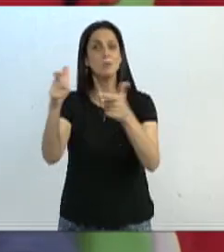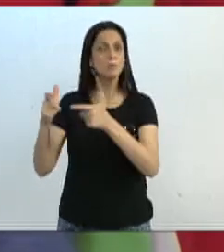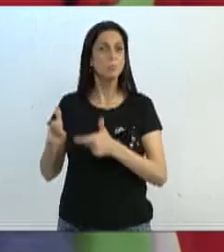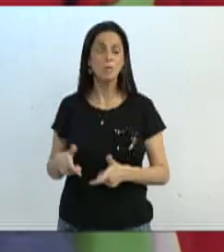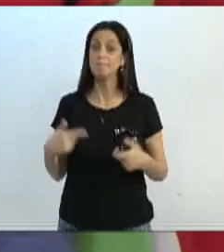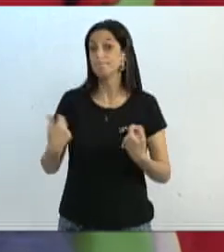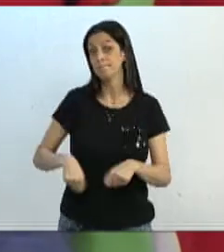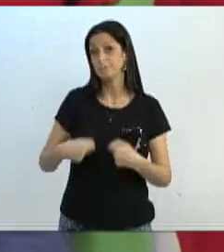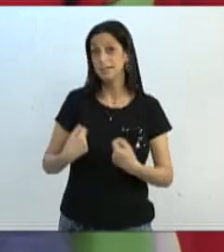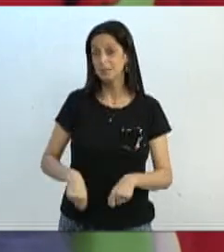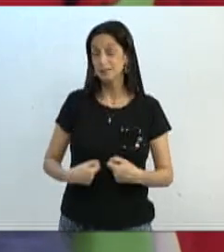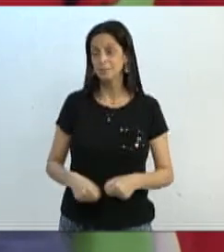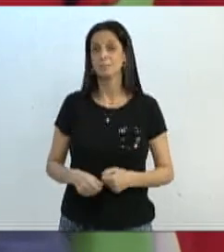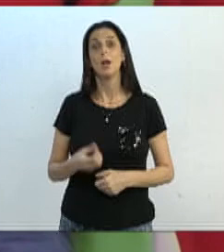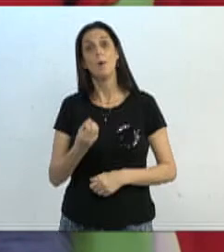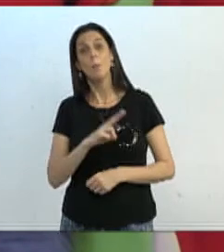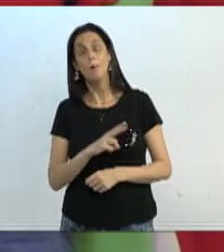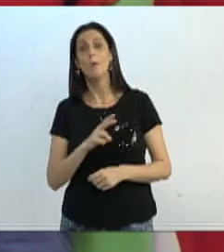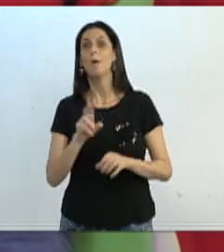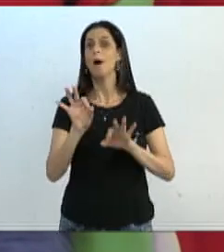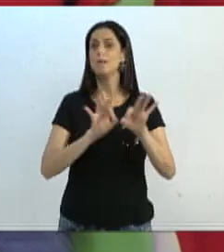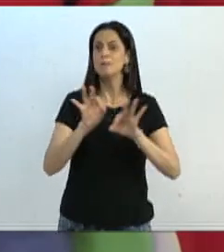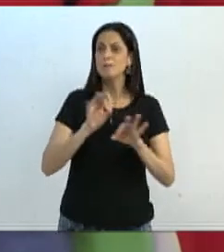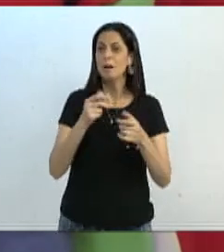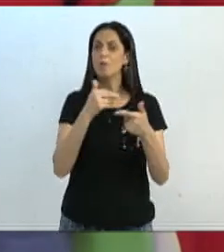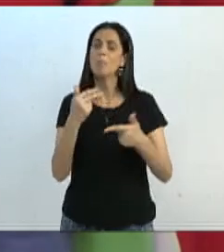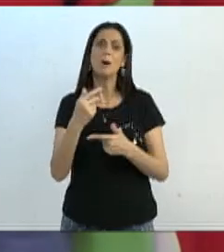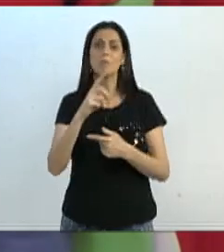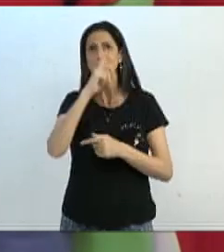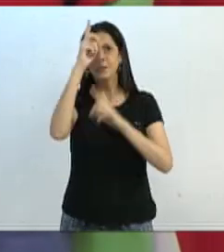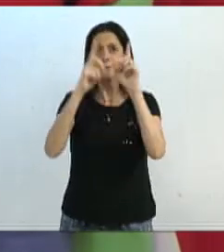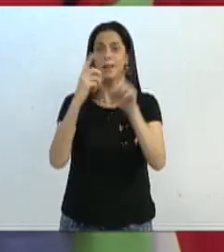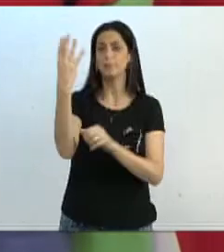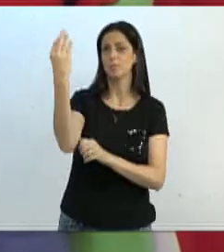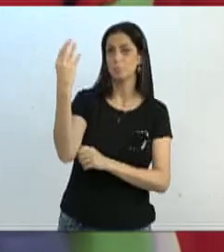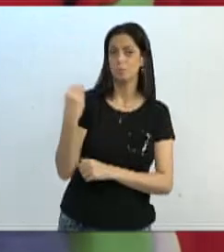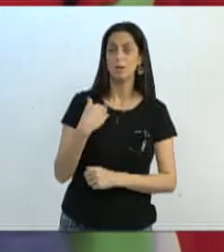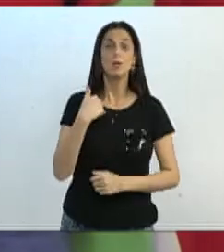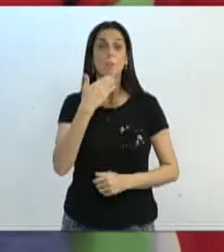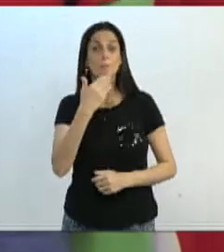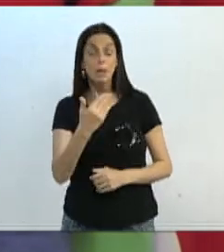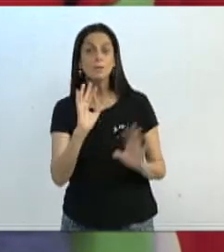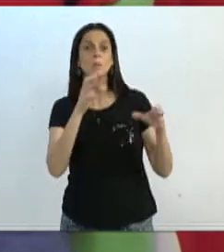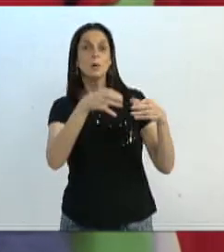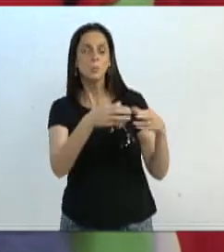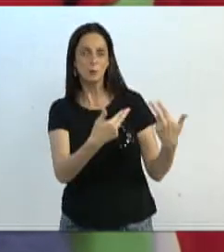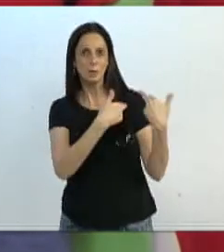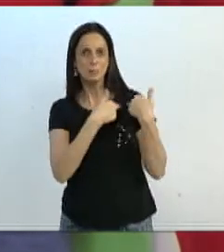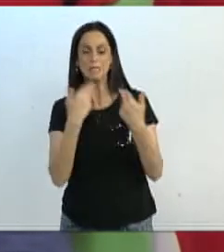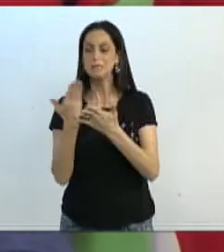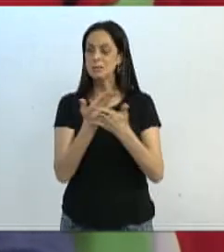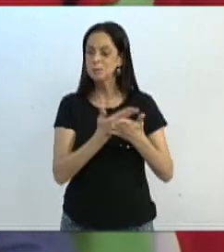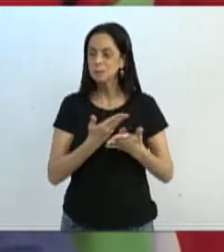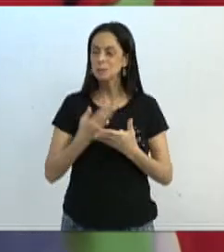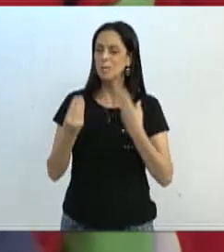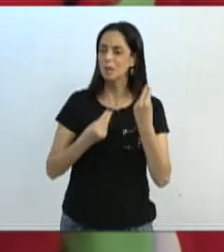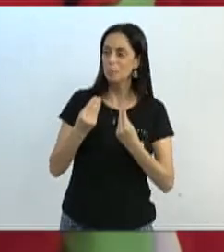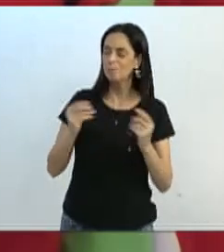em vários locais na cidade. Por isso, fico aqui para encerrar a minha fala. Peço que seja feito um estudo para fazer elevados na cidade de Manaus.